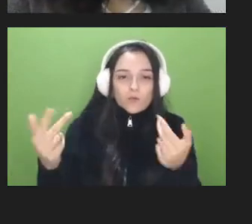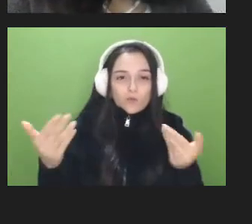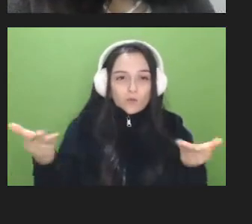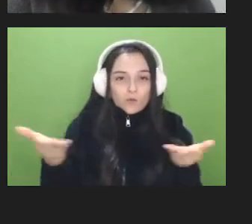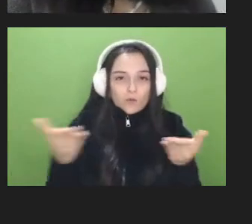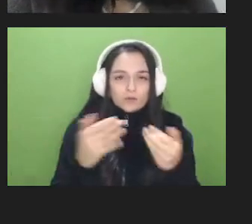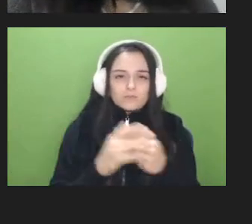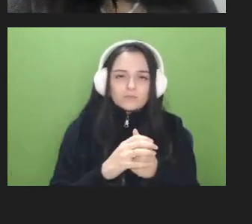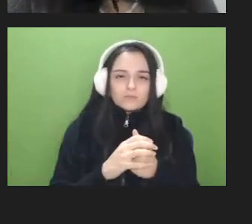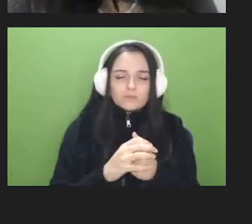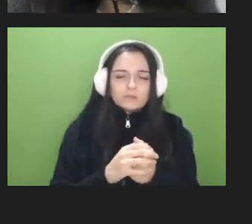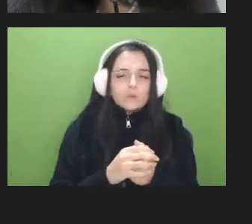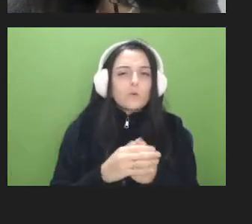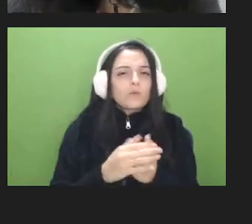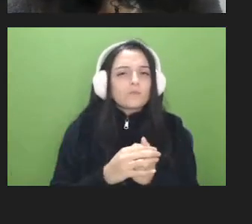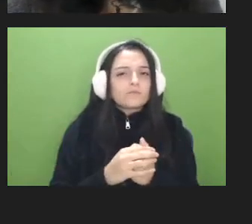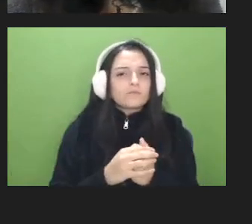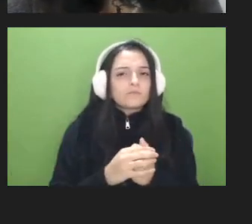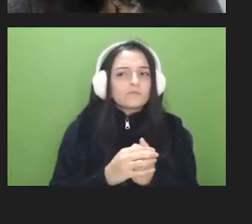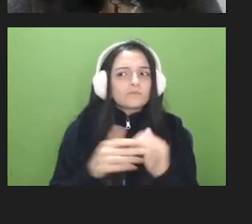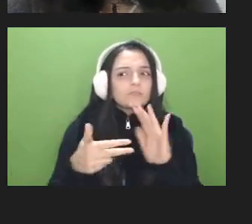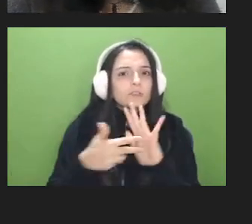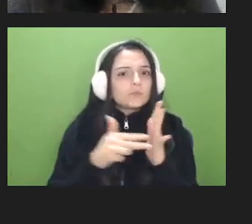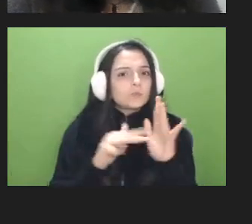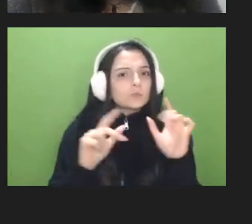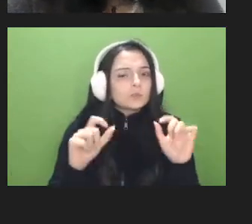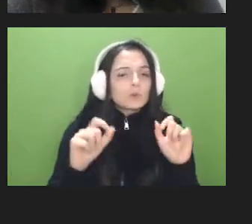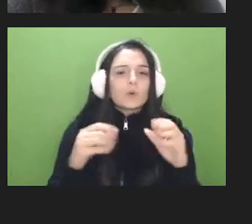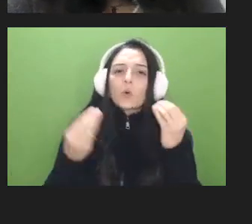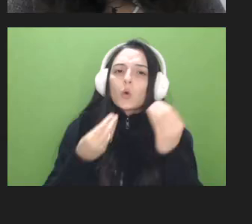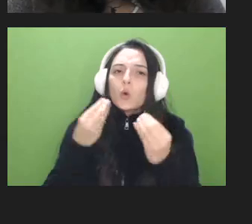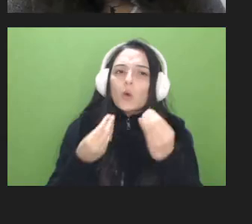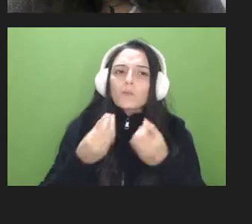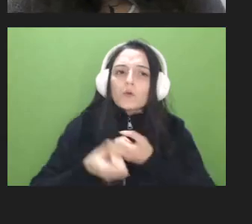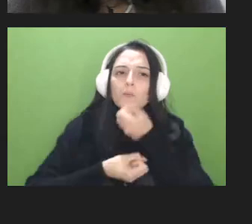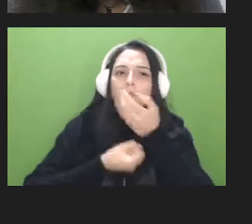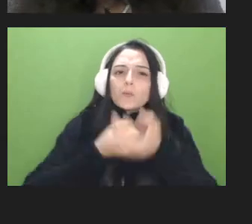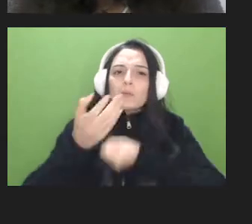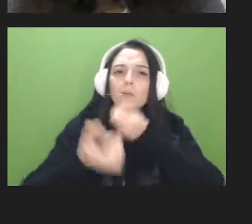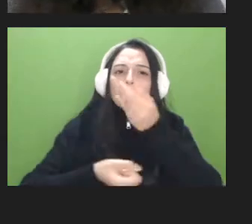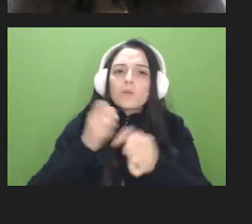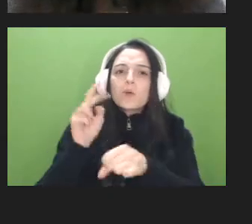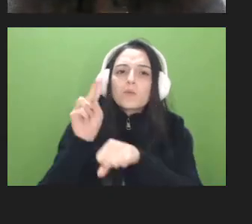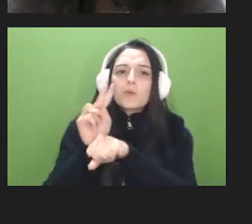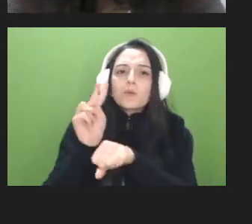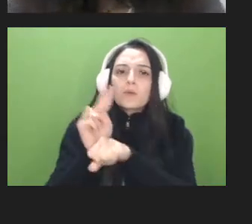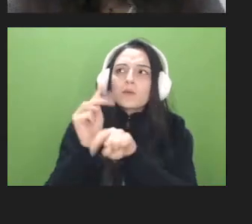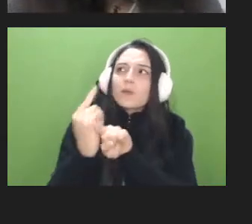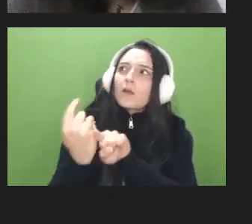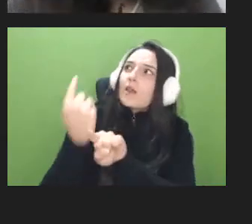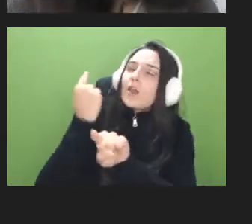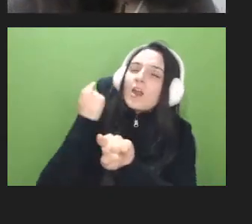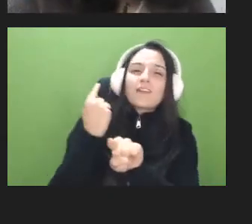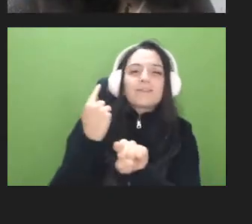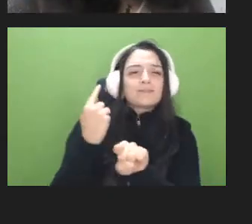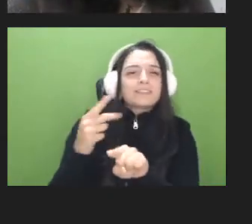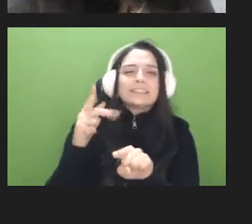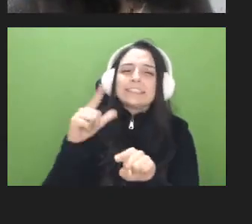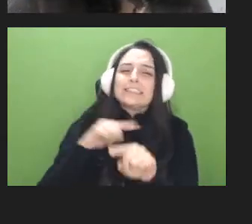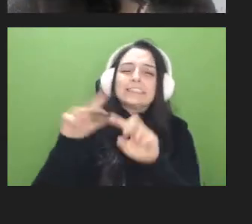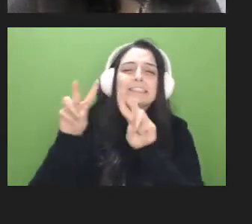palavras, como que eu posso pensar em produzir cuidado sem reproduzir as mesmas lógicas de normalização, de controle e de